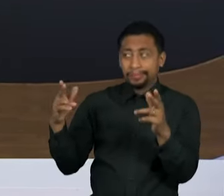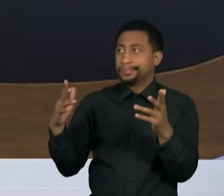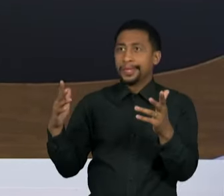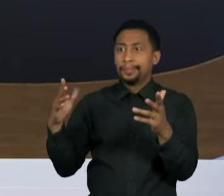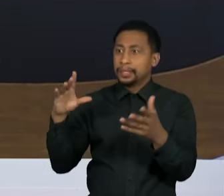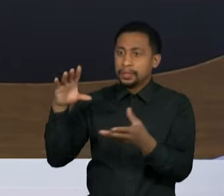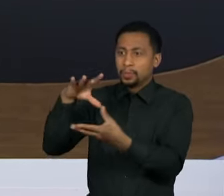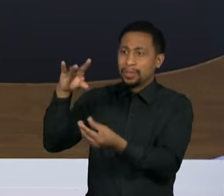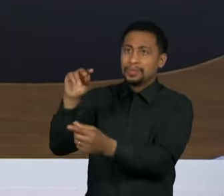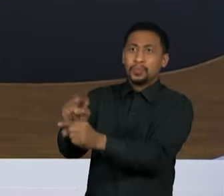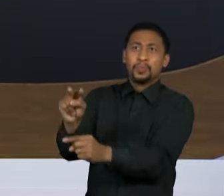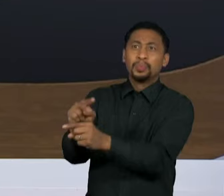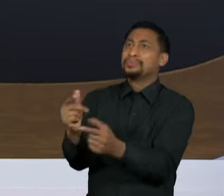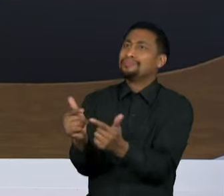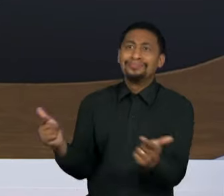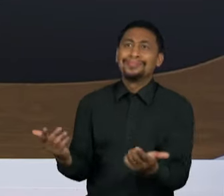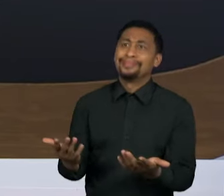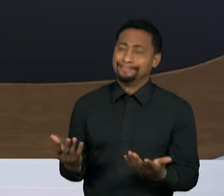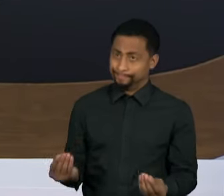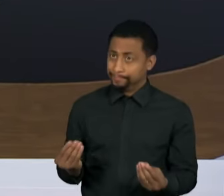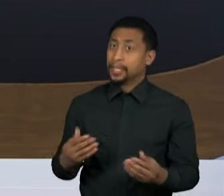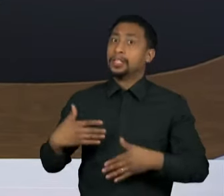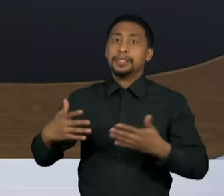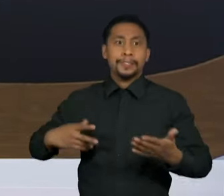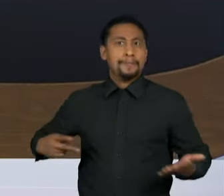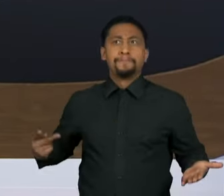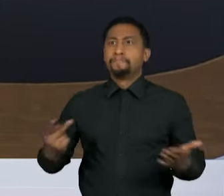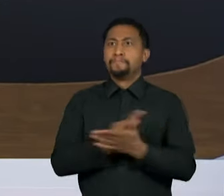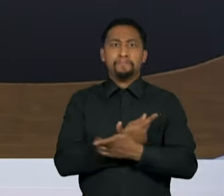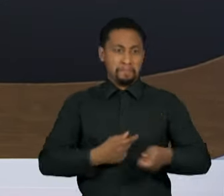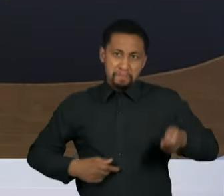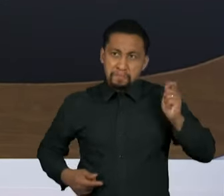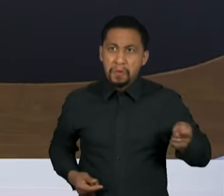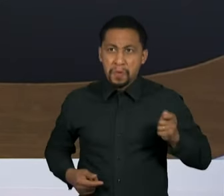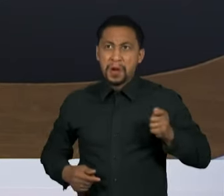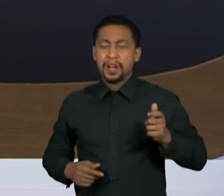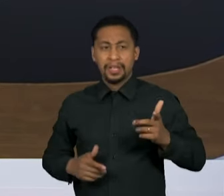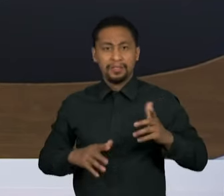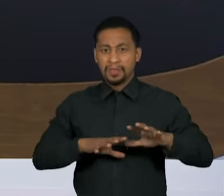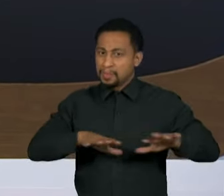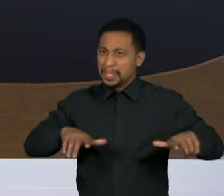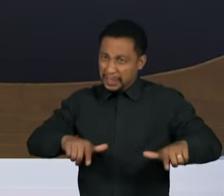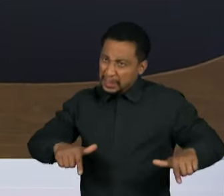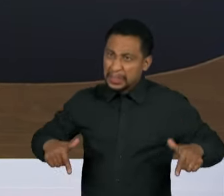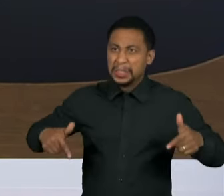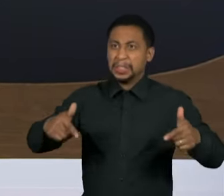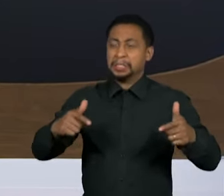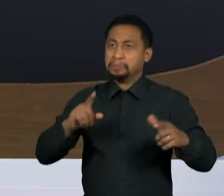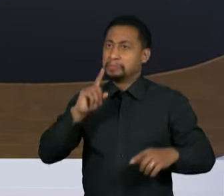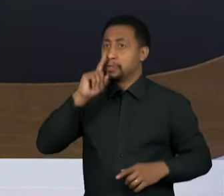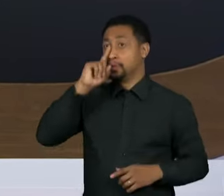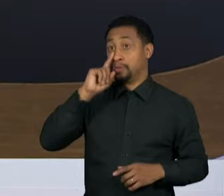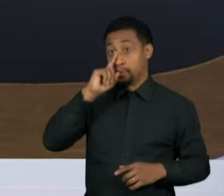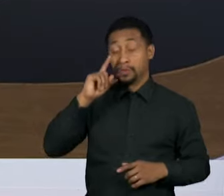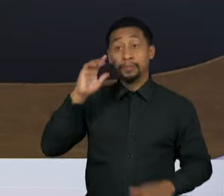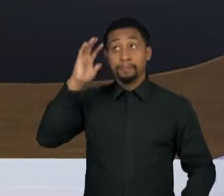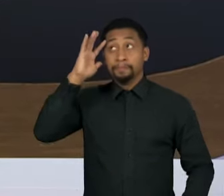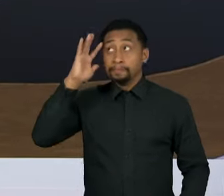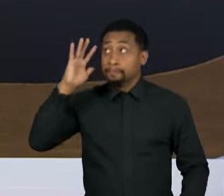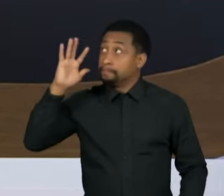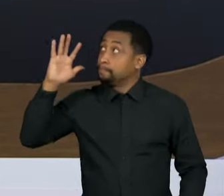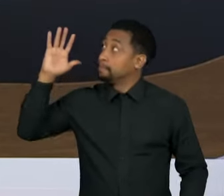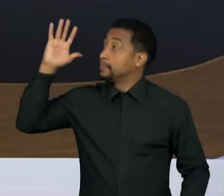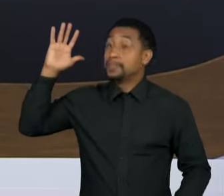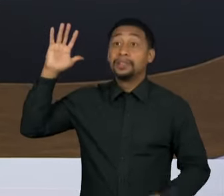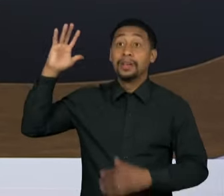com a democracia, o que muitas vezes conduz a radicalismos e a soluções extremas na política. Pensamento filosófico